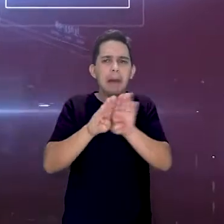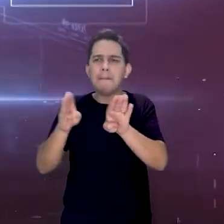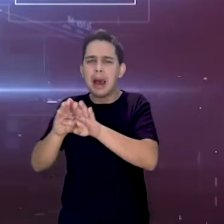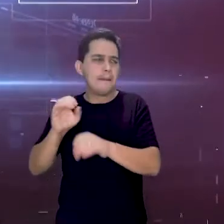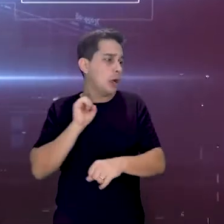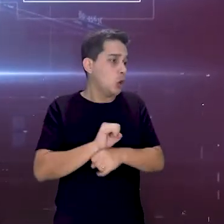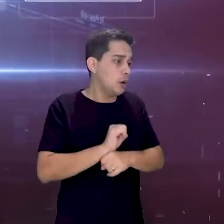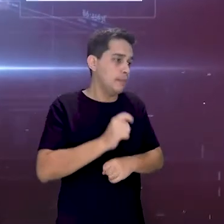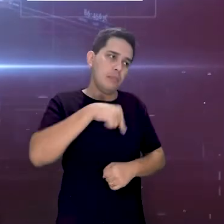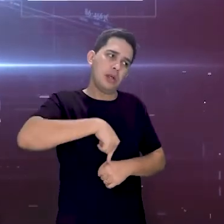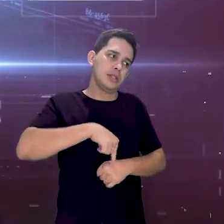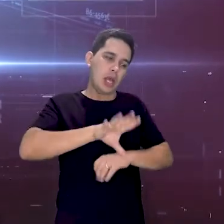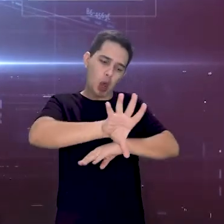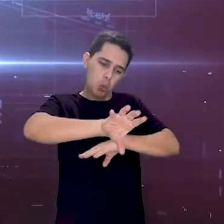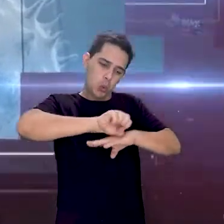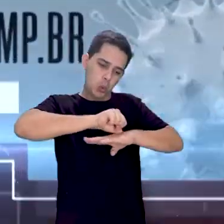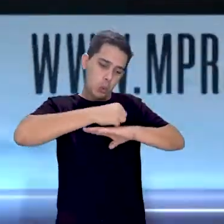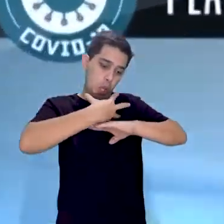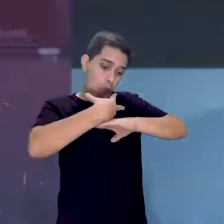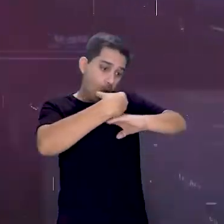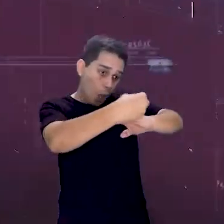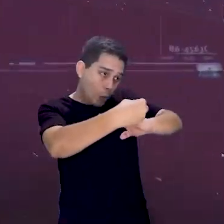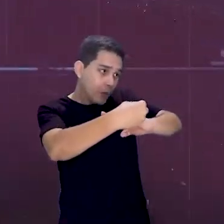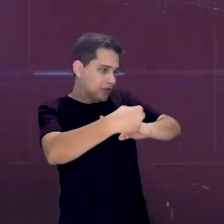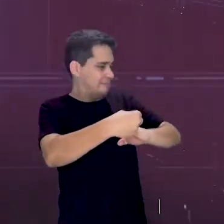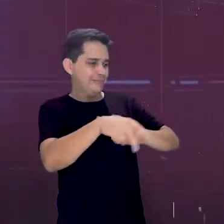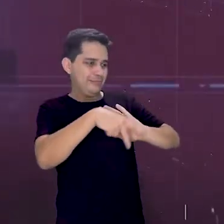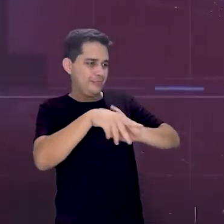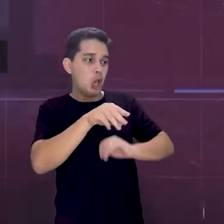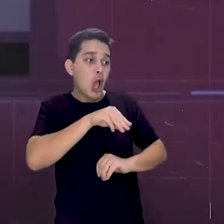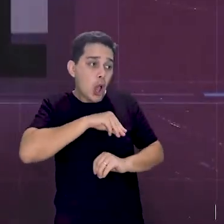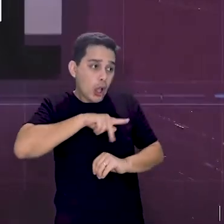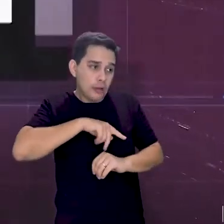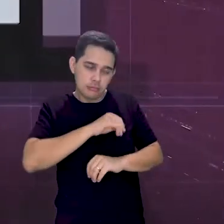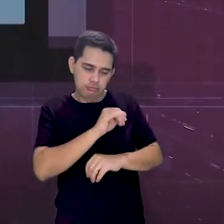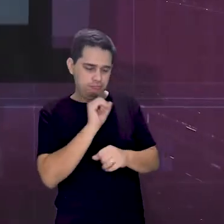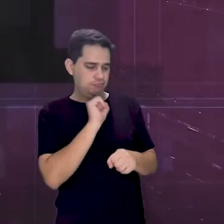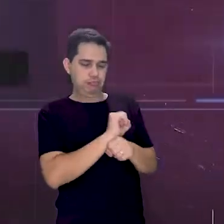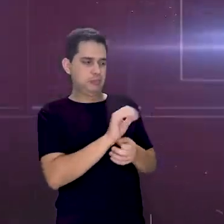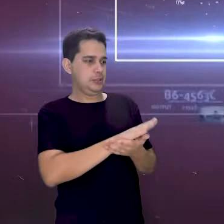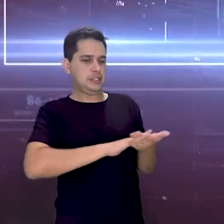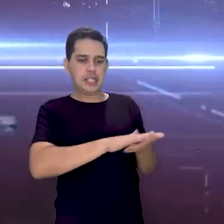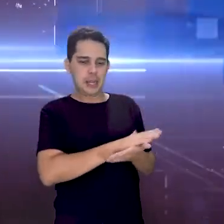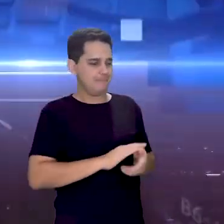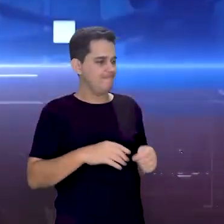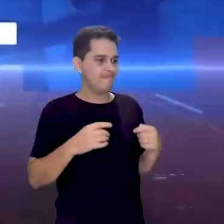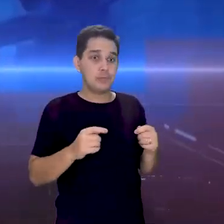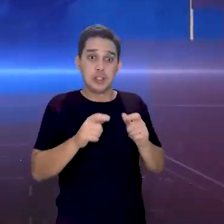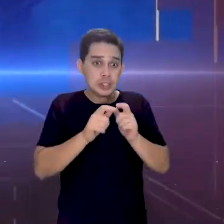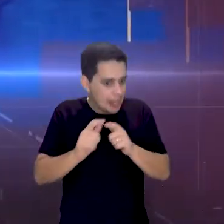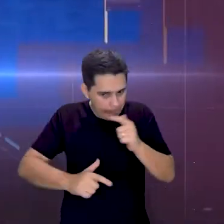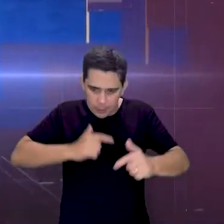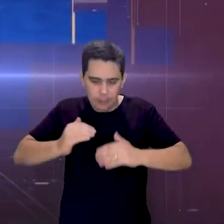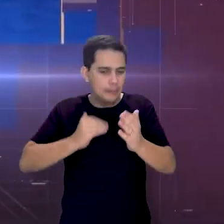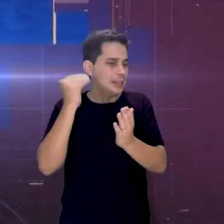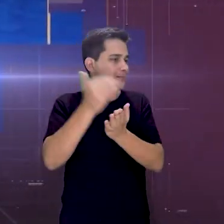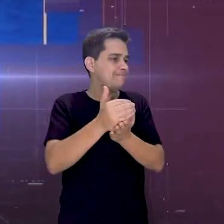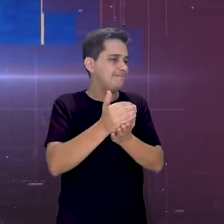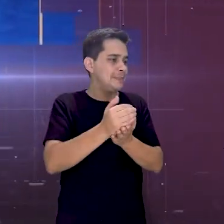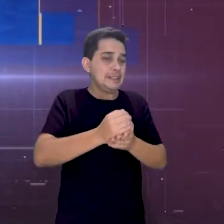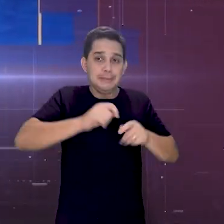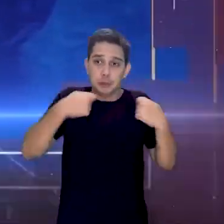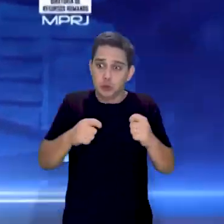sociedade, porque o Ministério Público entendeu que era preciso ter um canal mais rápido de contato com o cidadão que estava trancado em